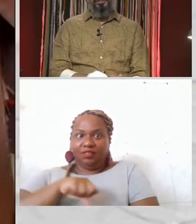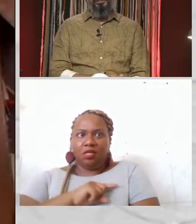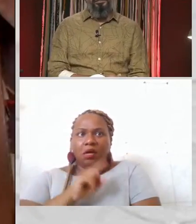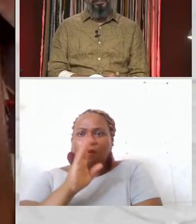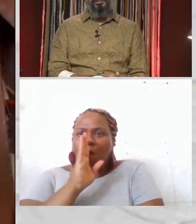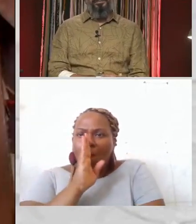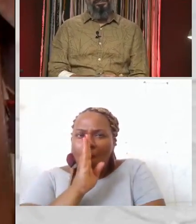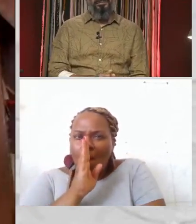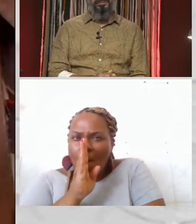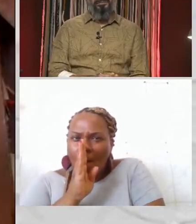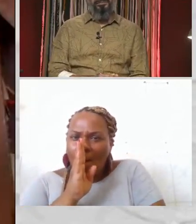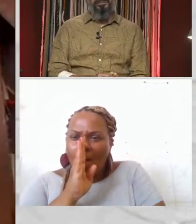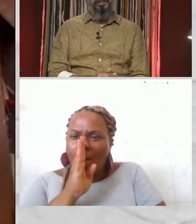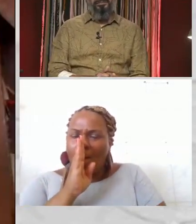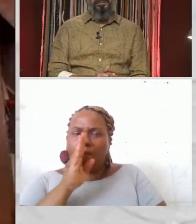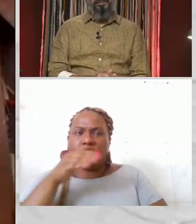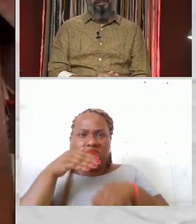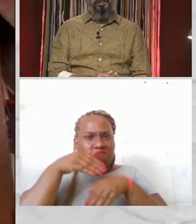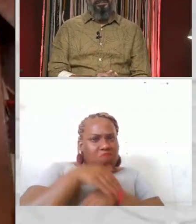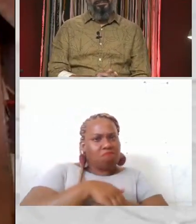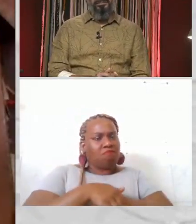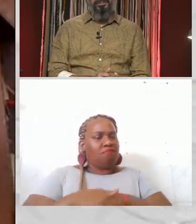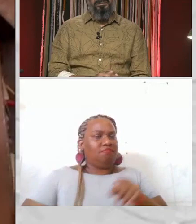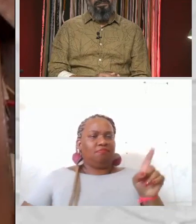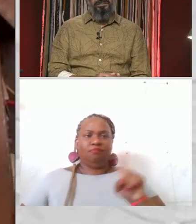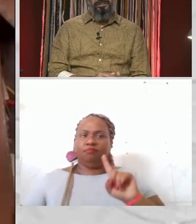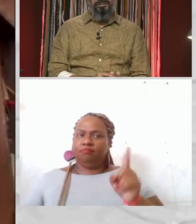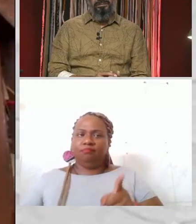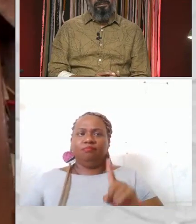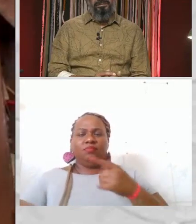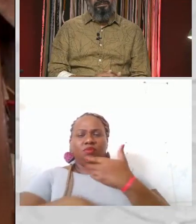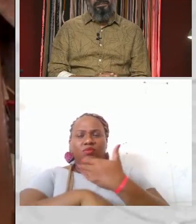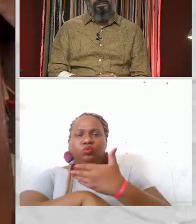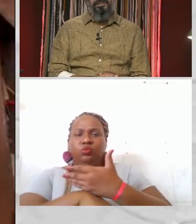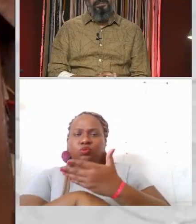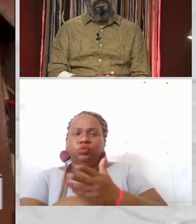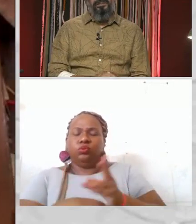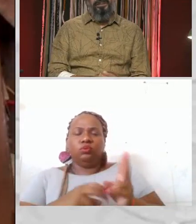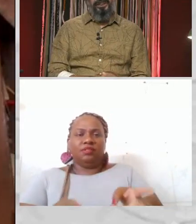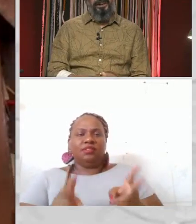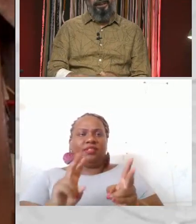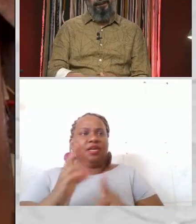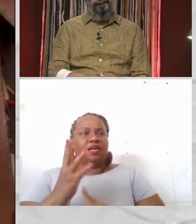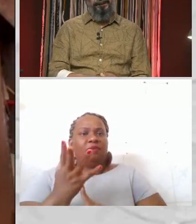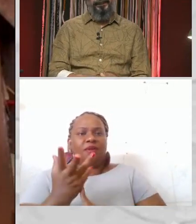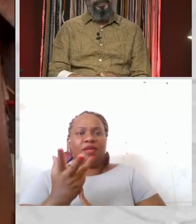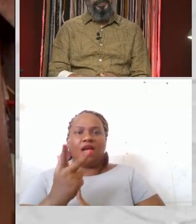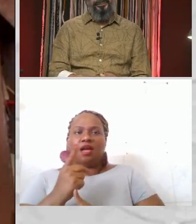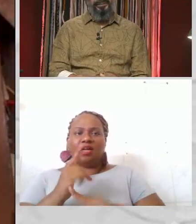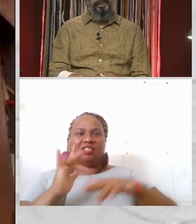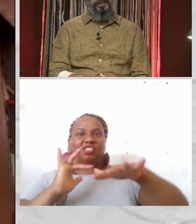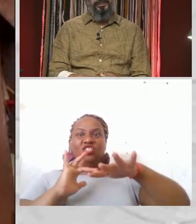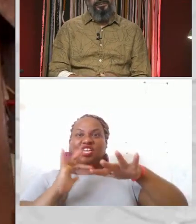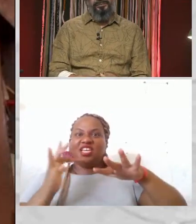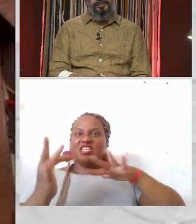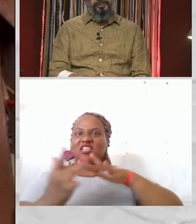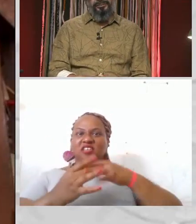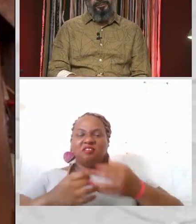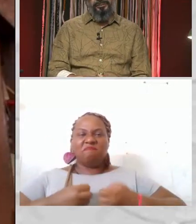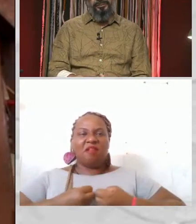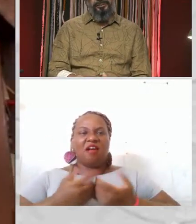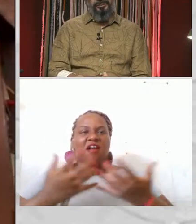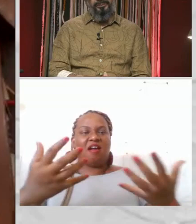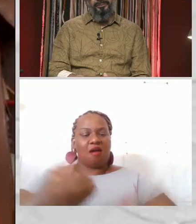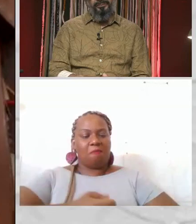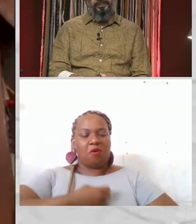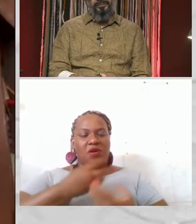a gente não está calado, a gente está o tempo inteiro fazendo, a arte aí tomou conta das redes sociais, a poesia, a